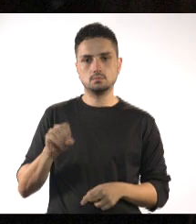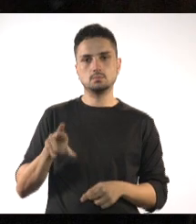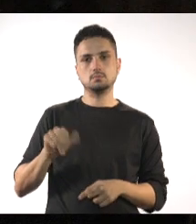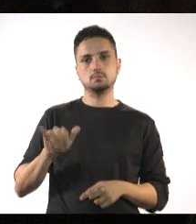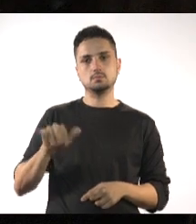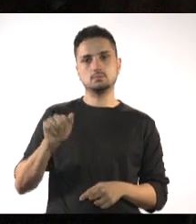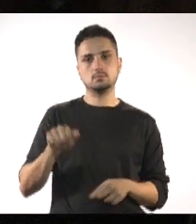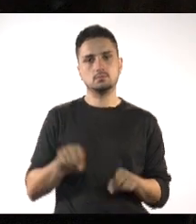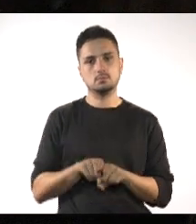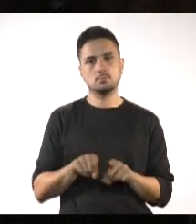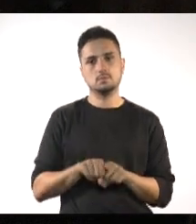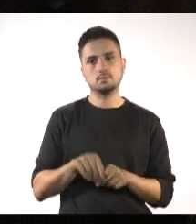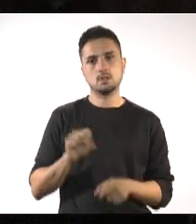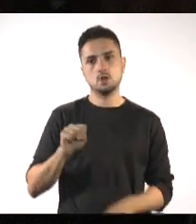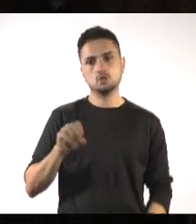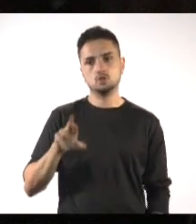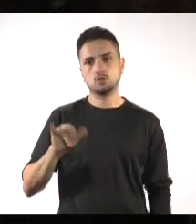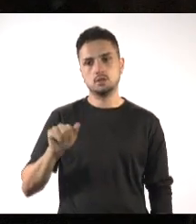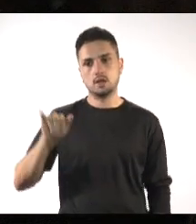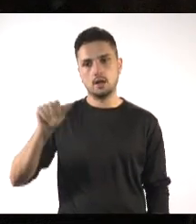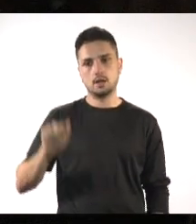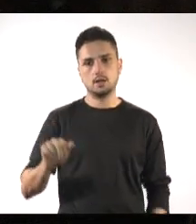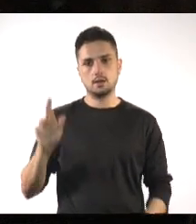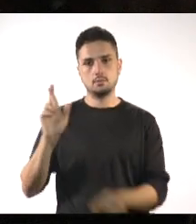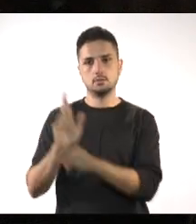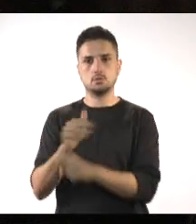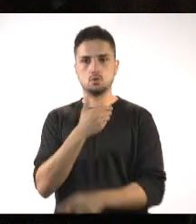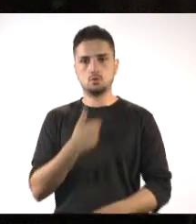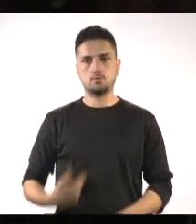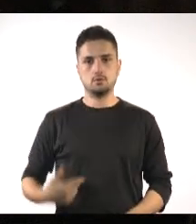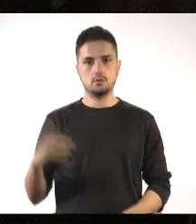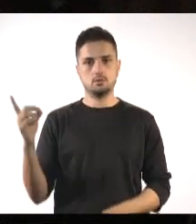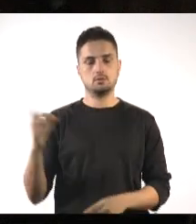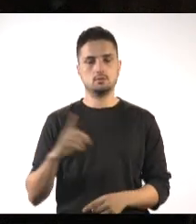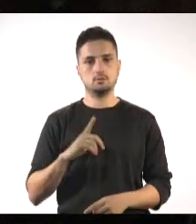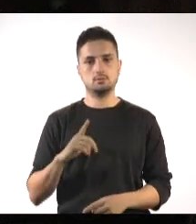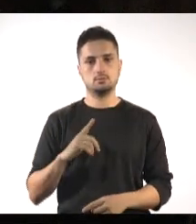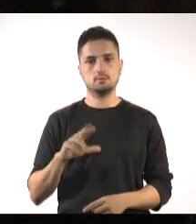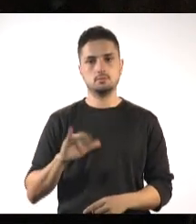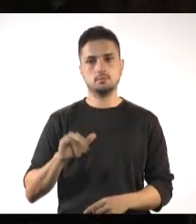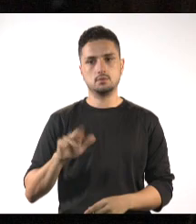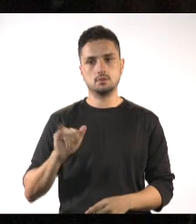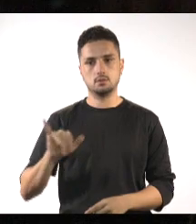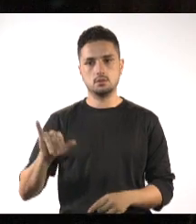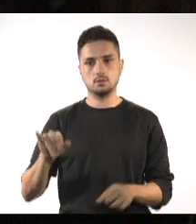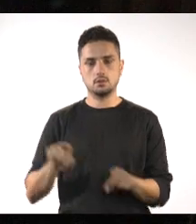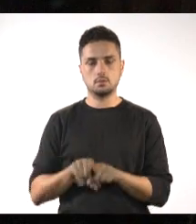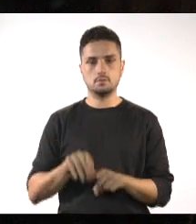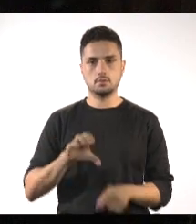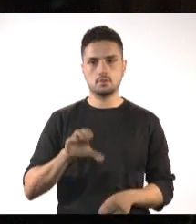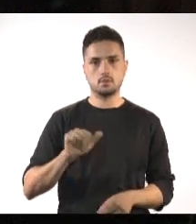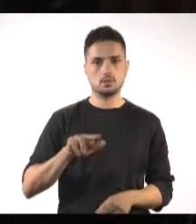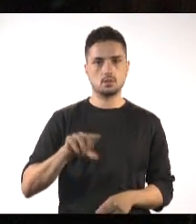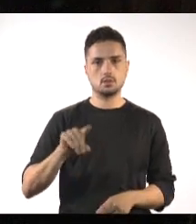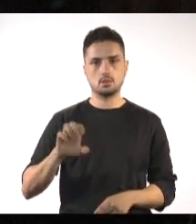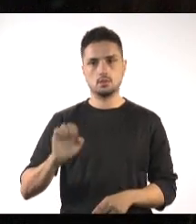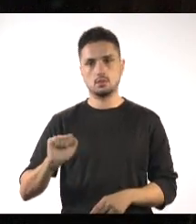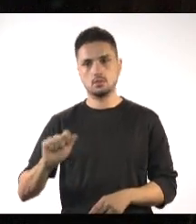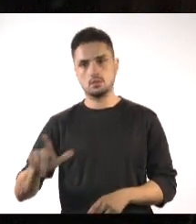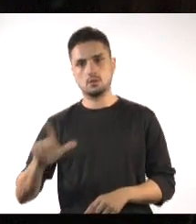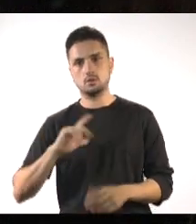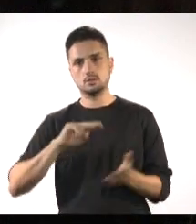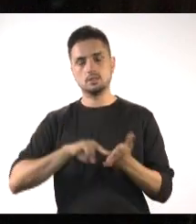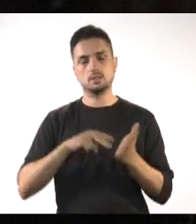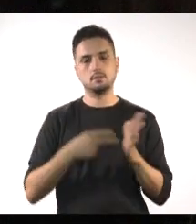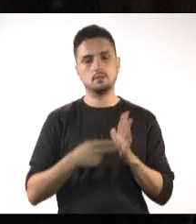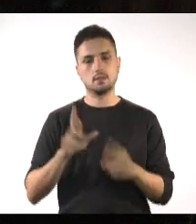governo do estado do Rio de Janeiro. Saúdo também Dom Orani, nosso querido cardeal, que também aqui nos representa a igreja.